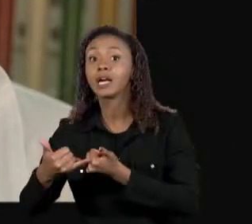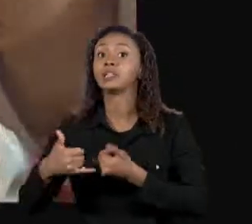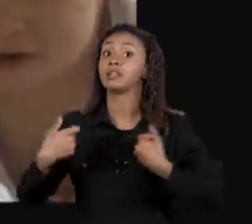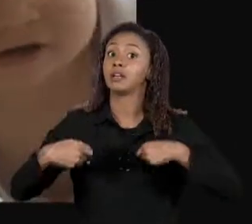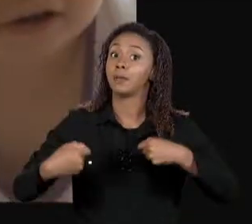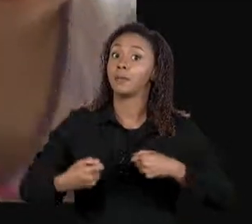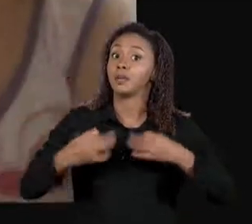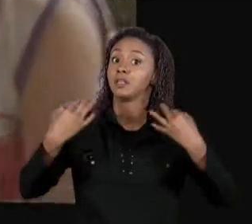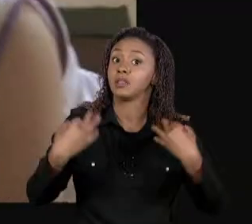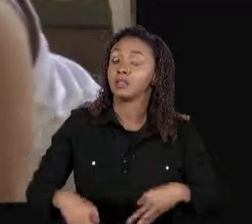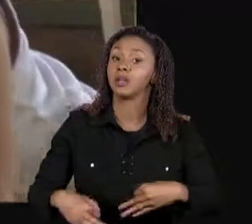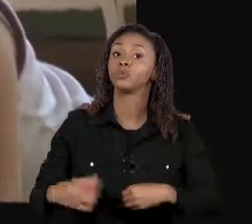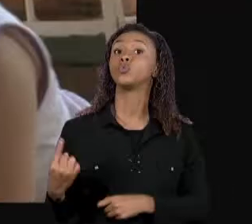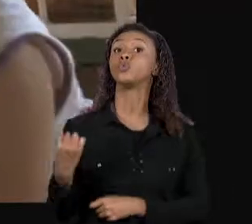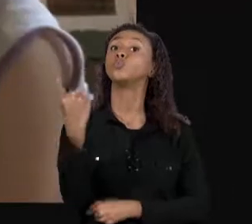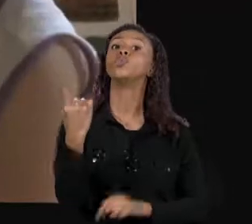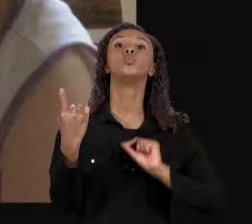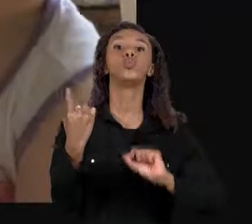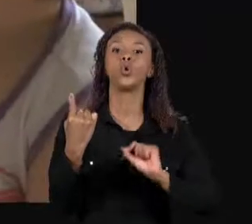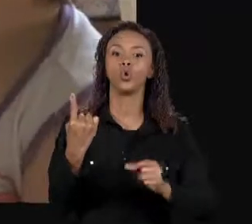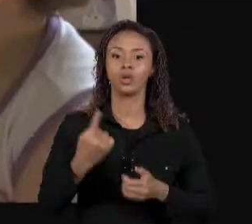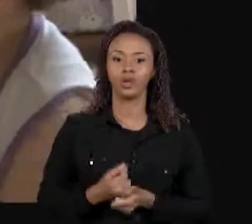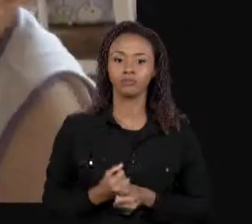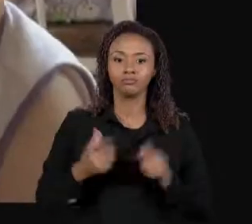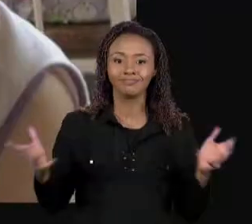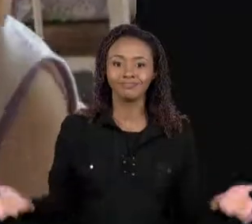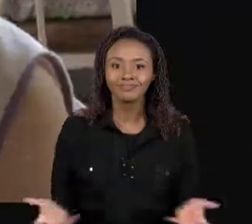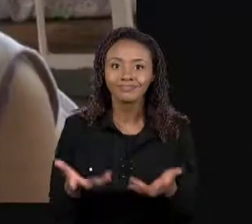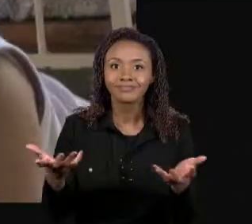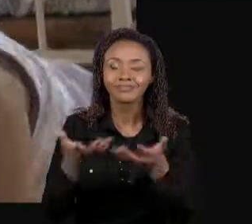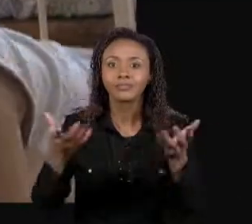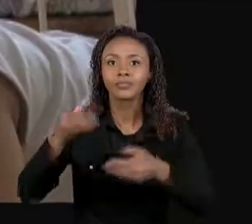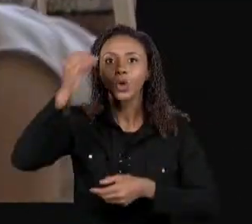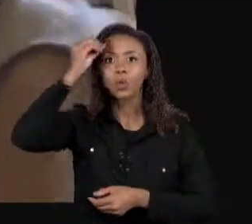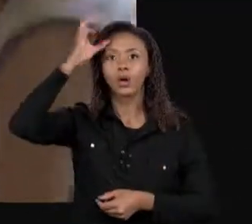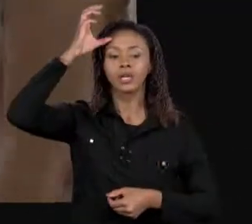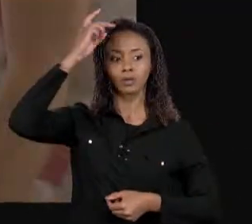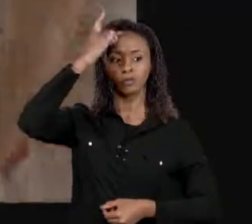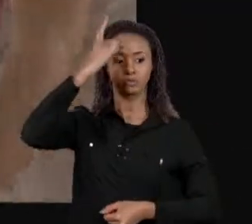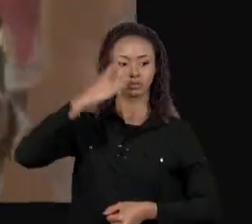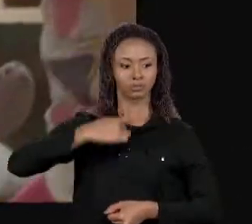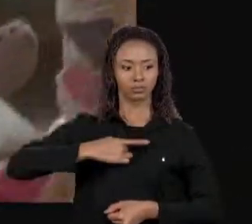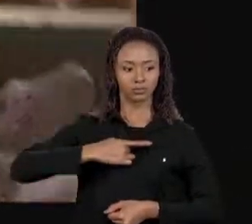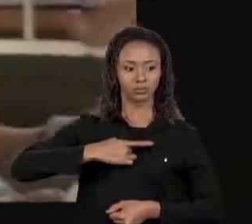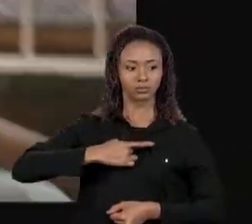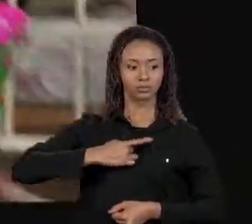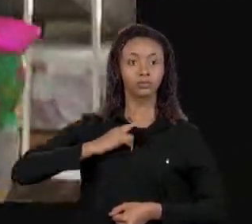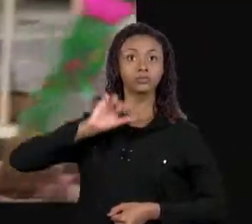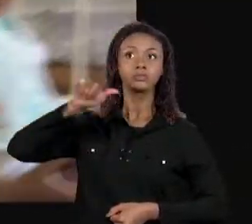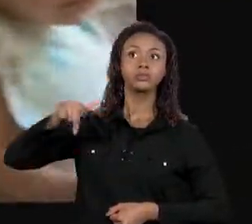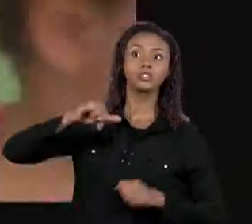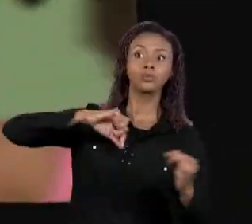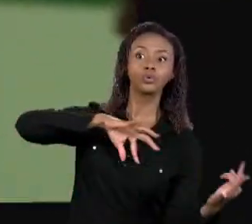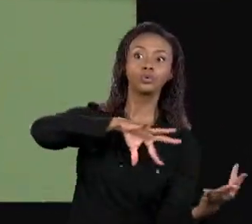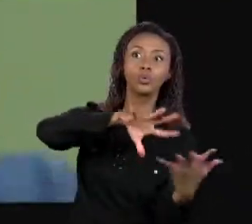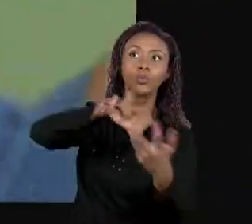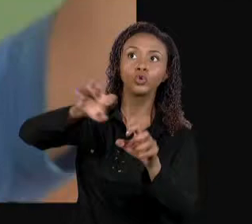que 1. Promovam o conhecimento de si e do mundo por meio da ampliação de experiências